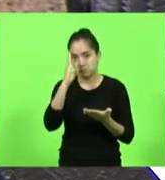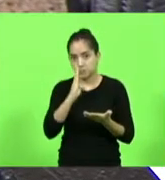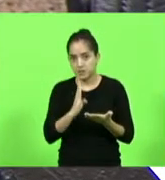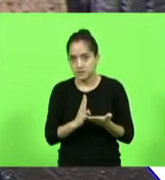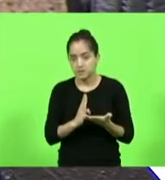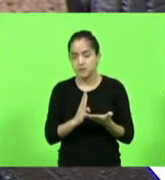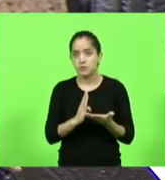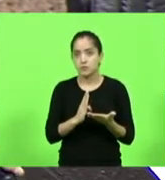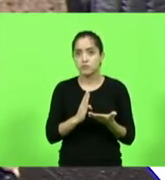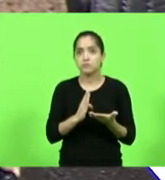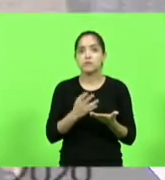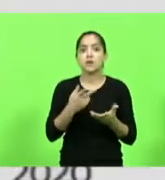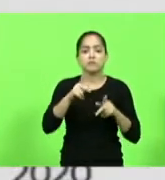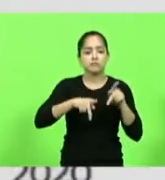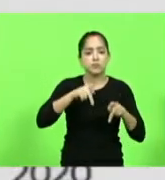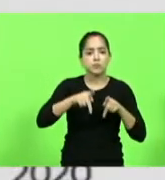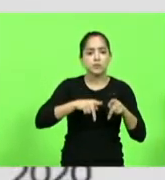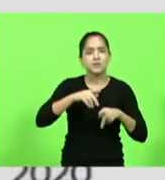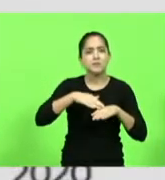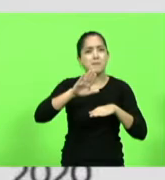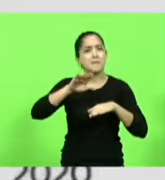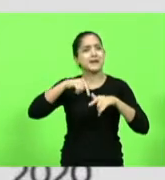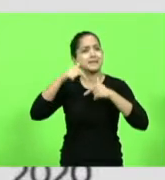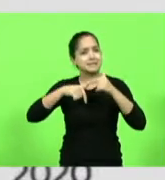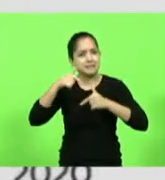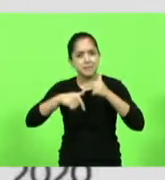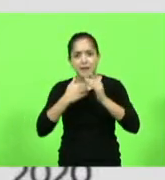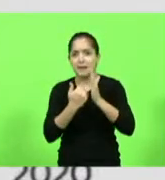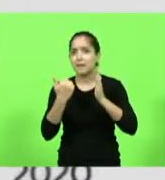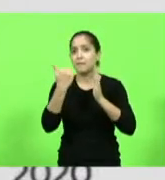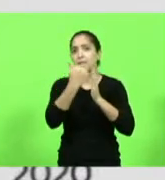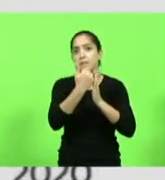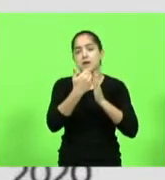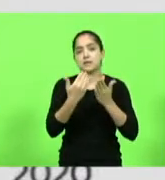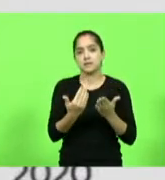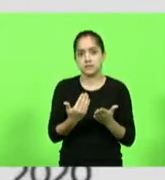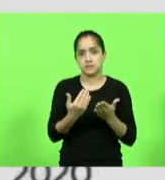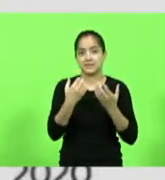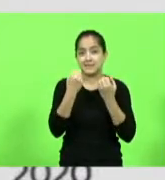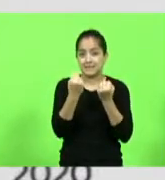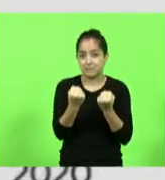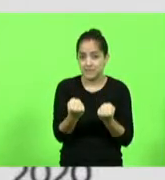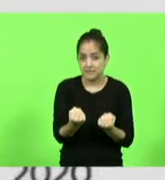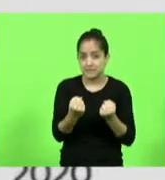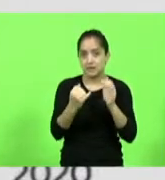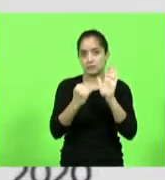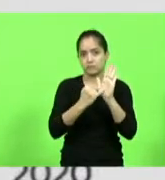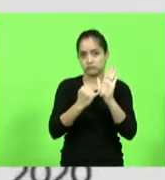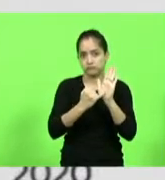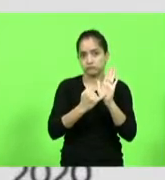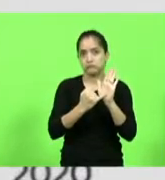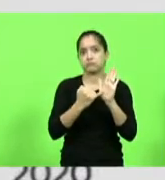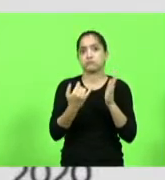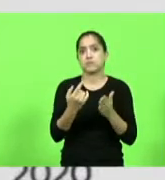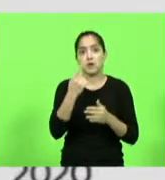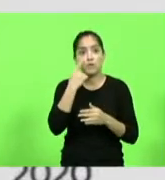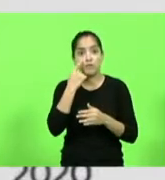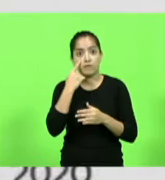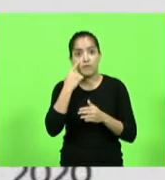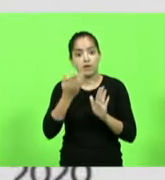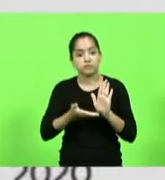dos povos no mundo que mais trabalha. Nós temos a nona maior carga tributária do mundo, como vocês podem ver, isso tem